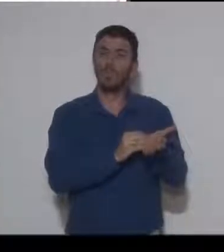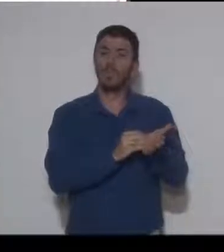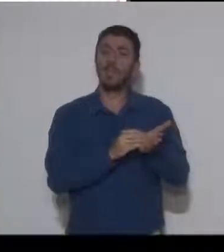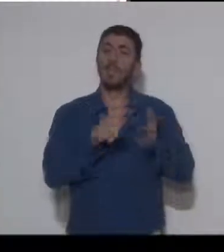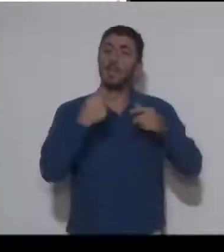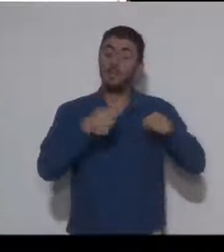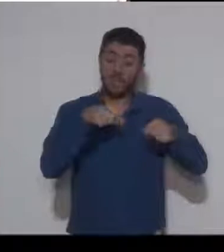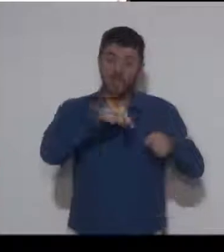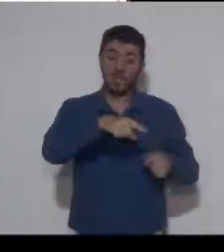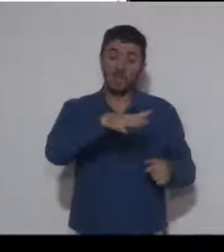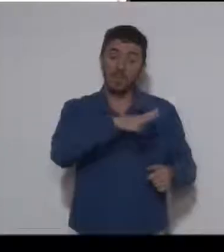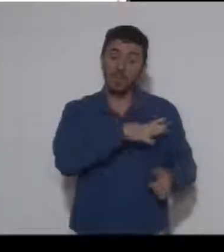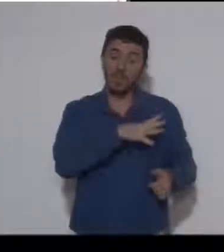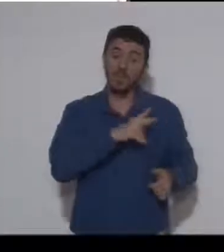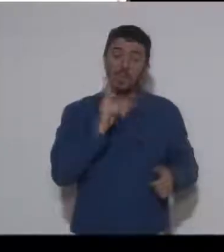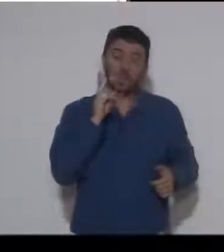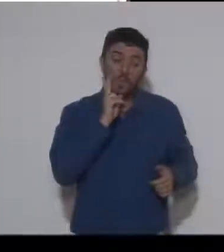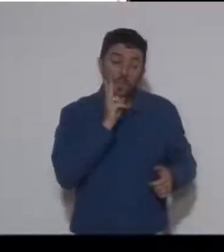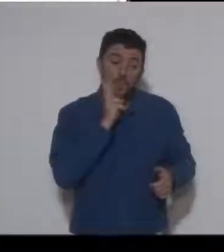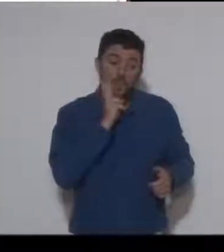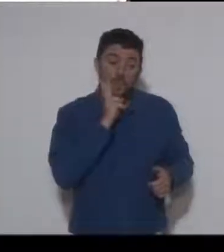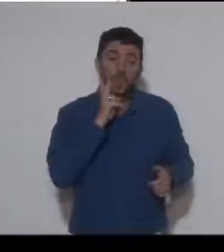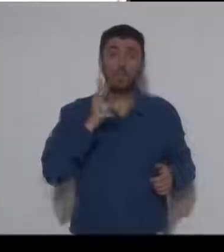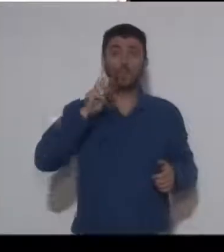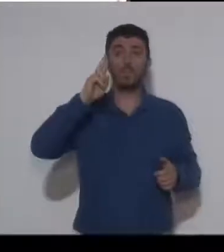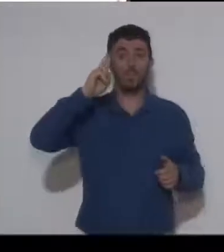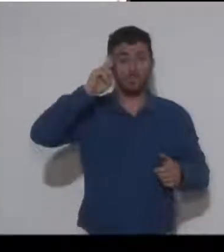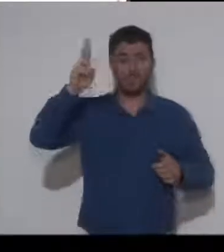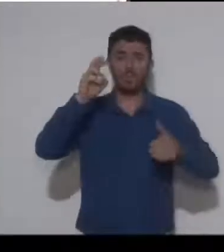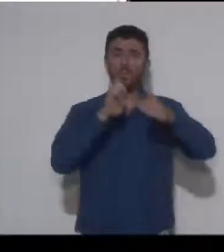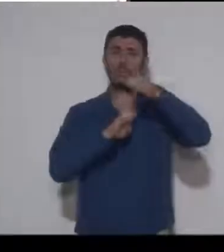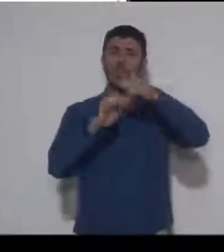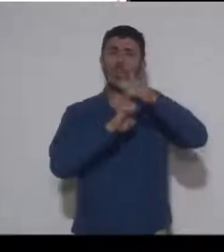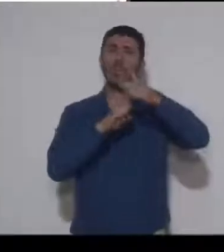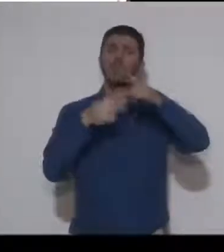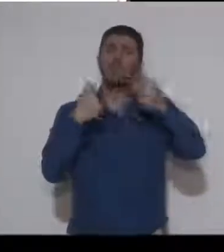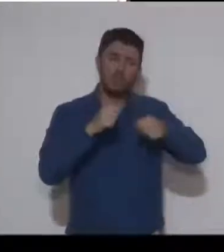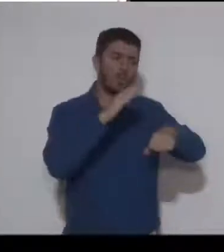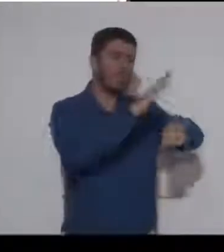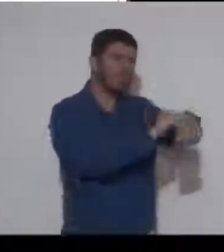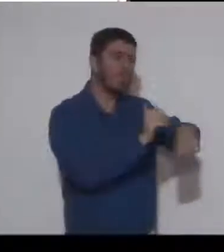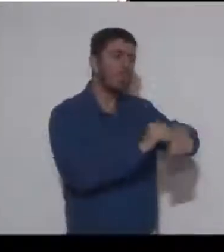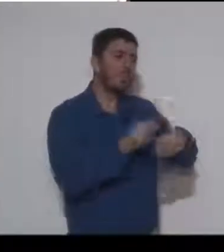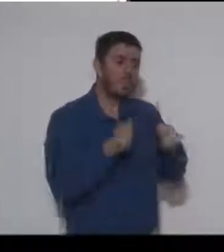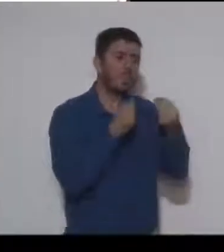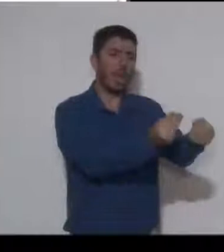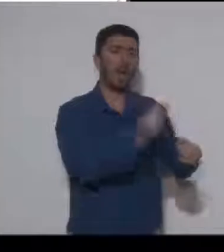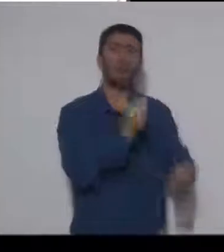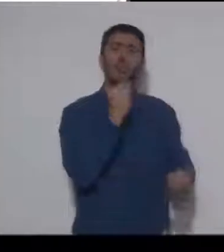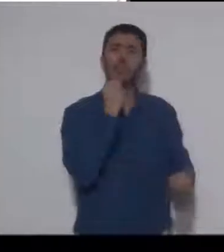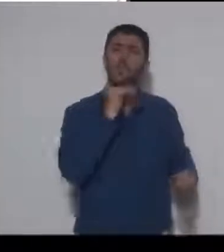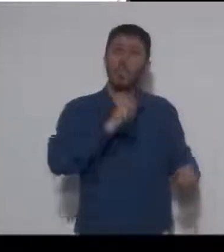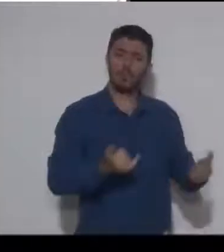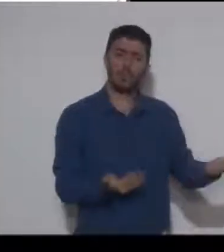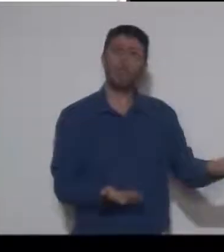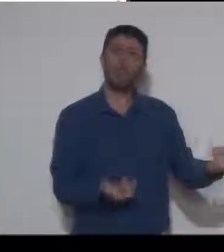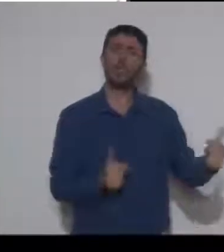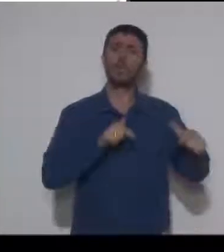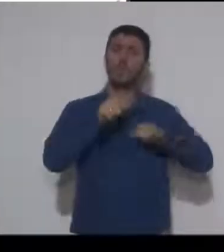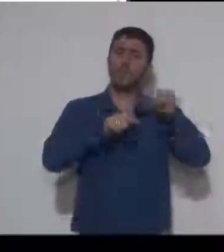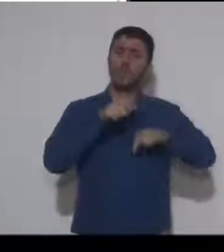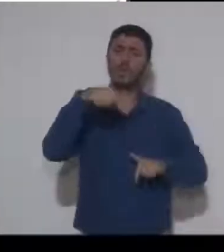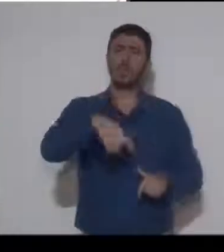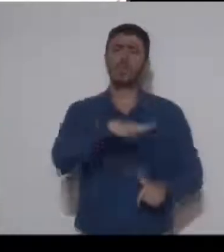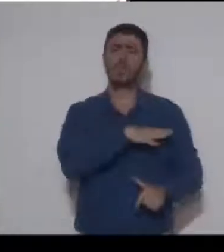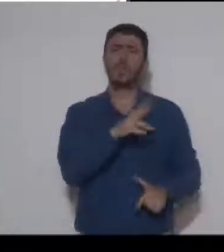cidade. A gente não pode punir o empresário porque ele precisa de uma mão de obra técnica. E aí, para a gente continuar a reflexão, eu